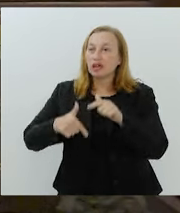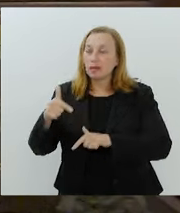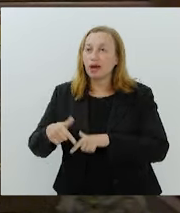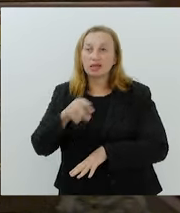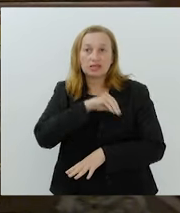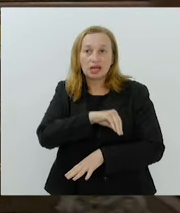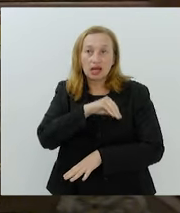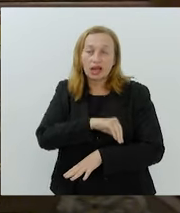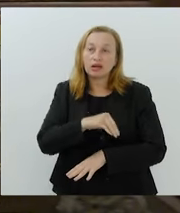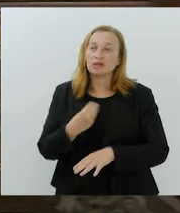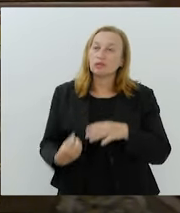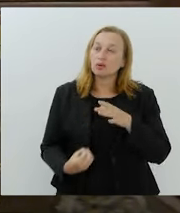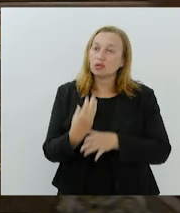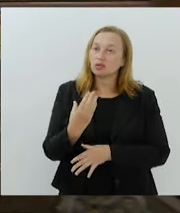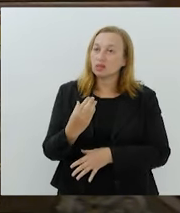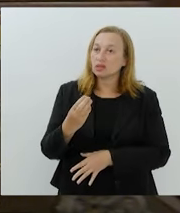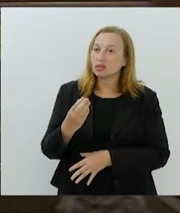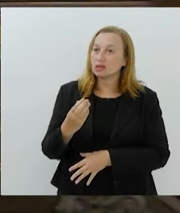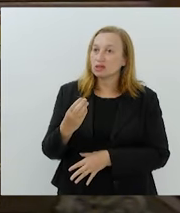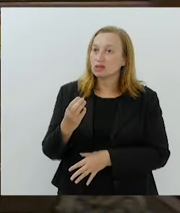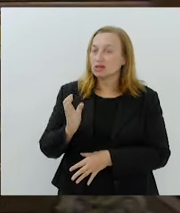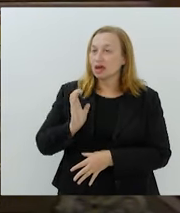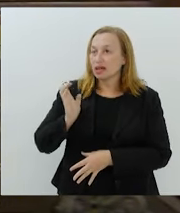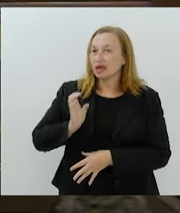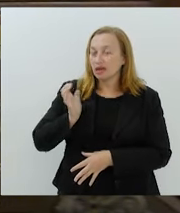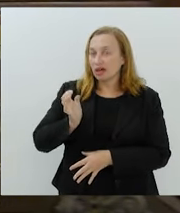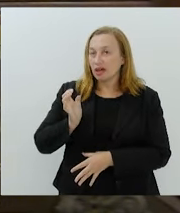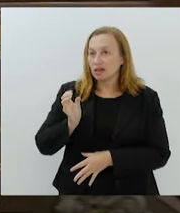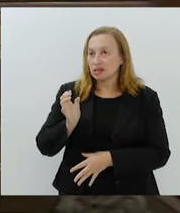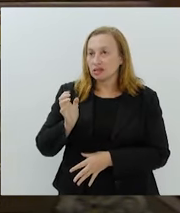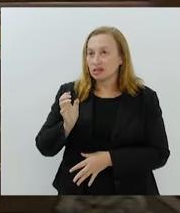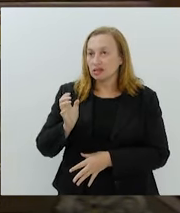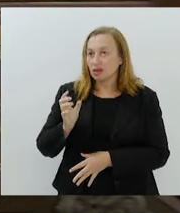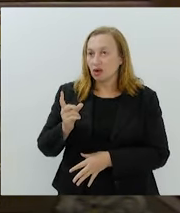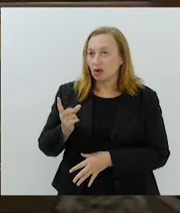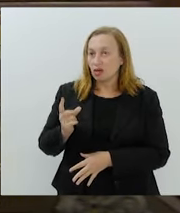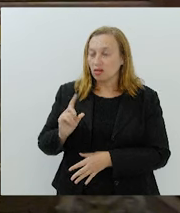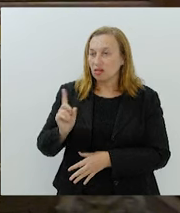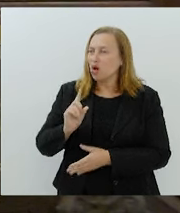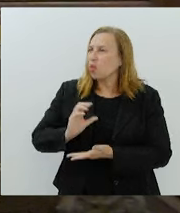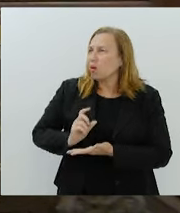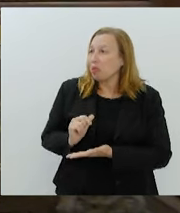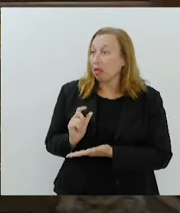riqueza, não de forma alucinada, com lucros exponenciais,